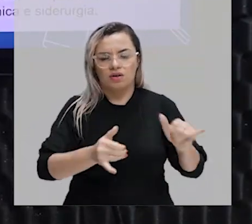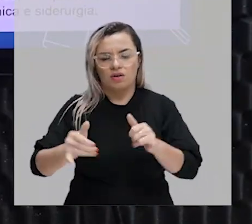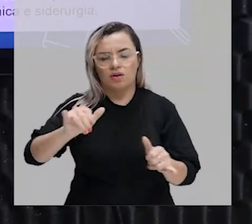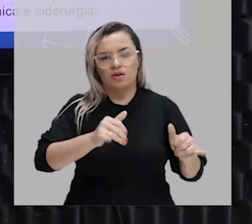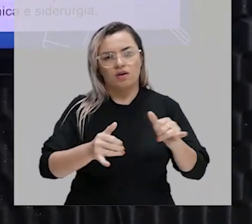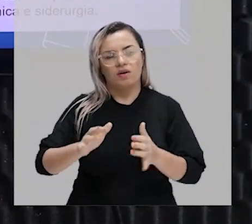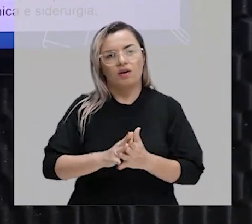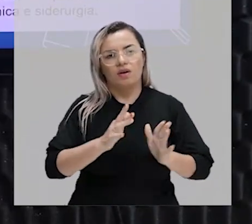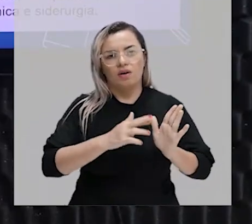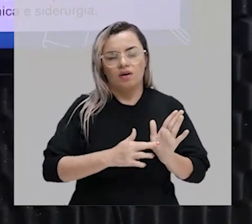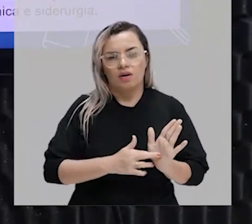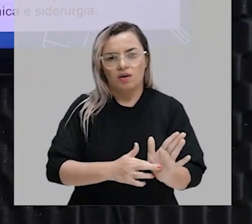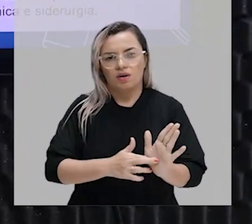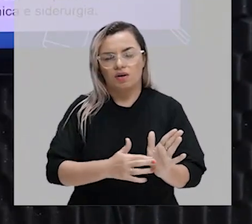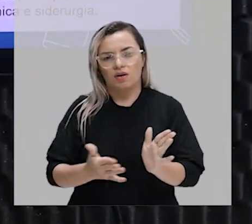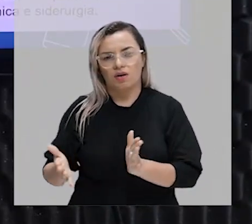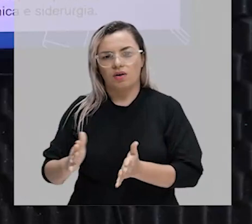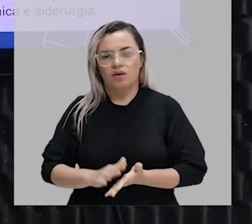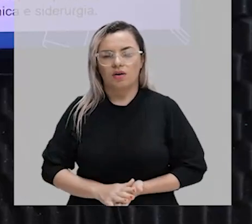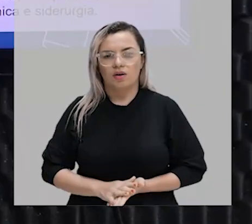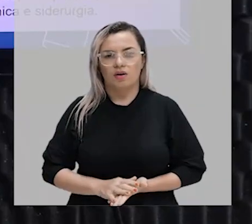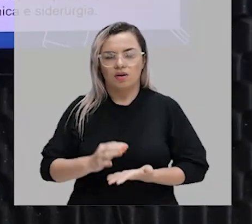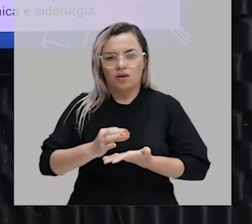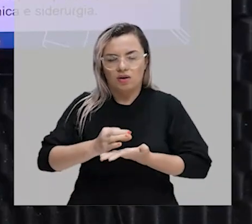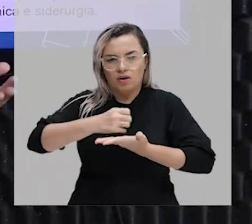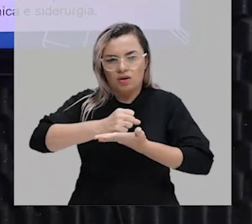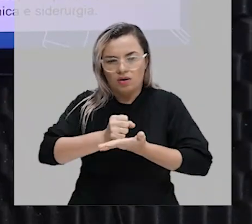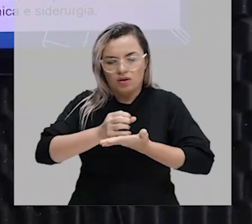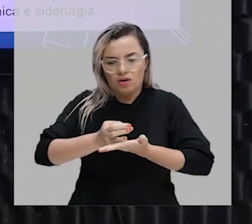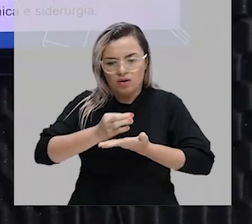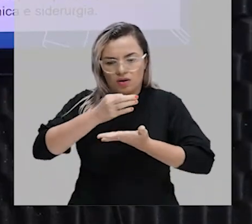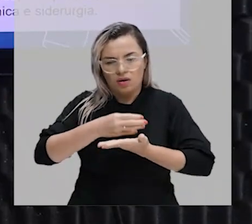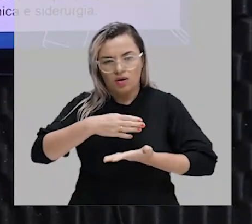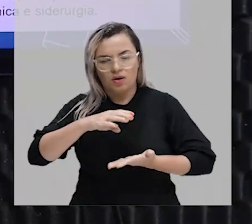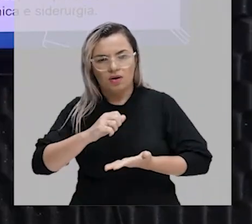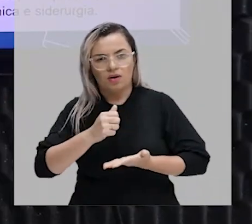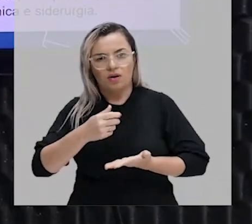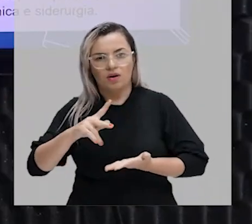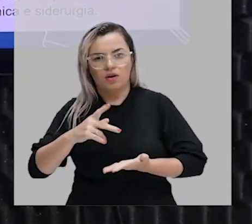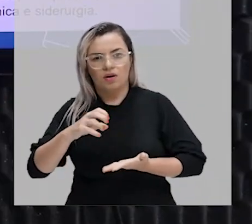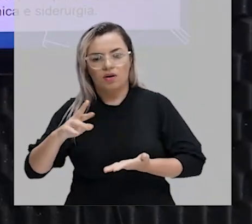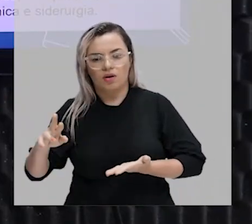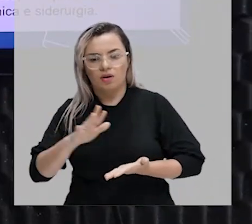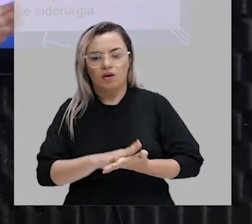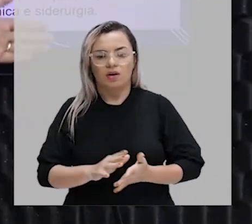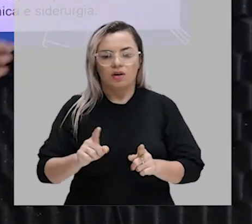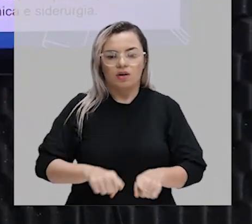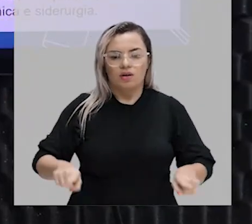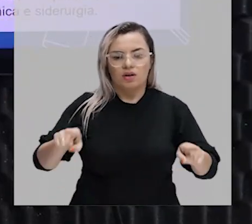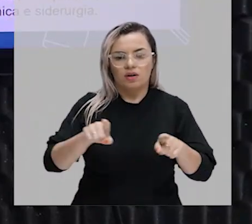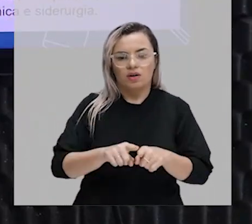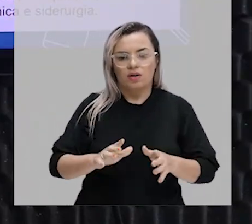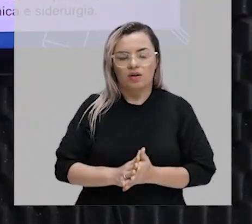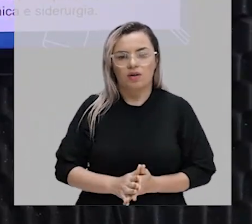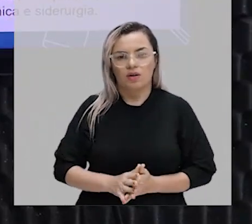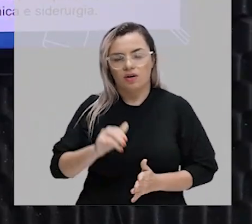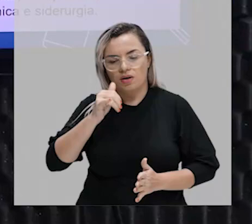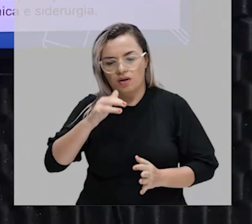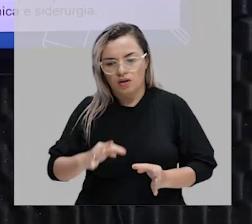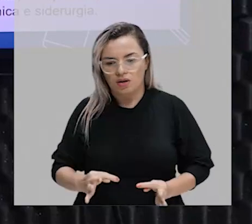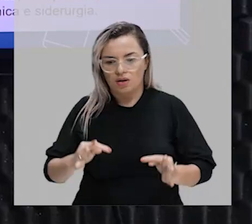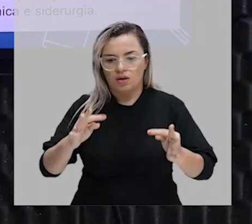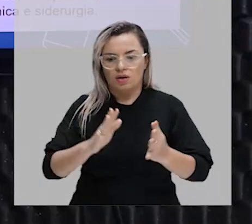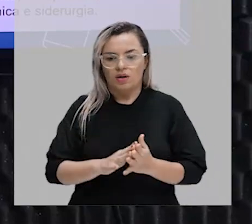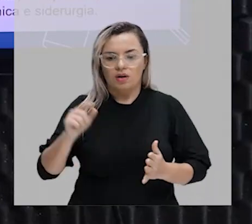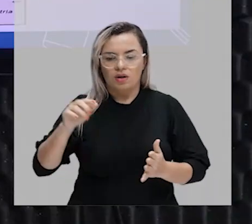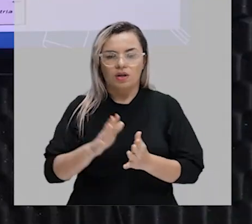grande destaque na produção da química farmacêutica, né? Bayer, por exemplo, né? Eletroeletrônica e também siderurgia, galera,